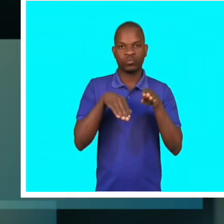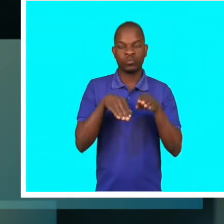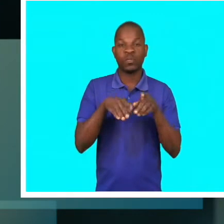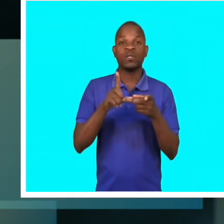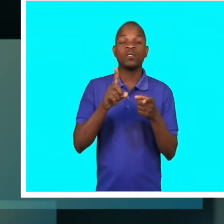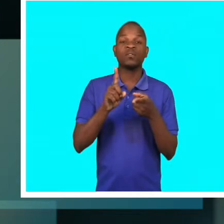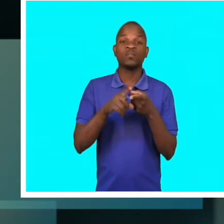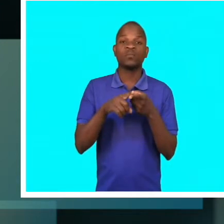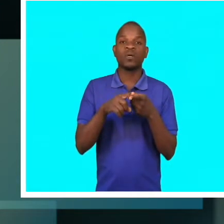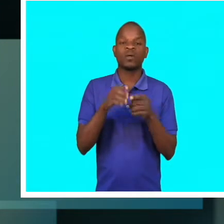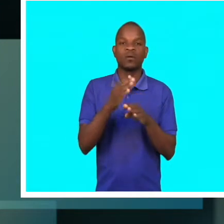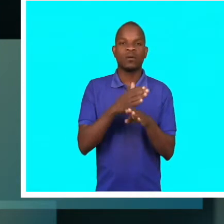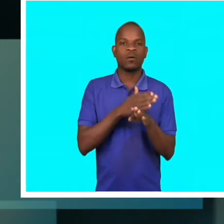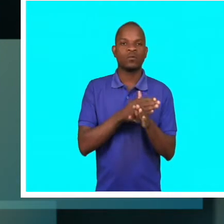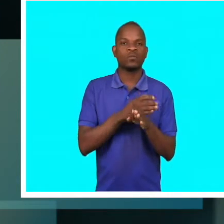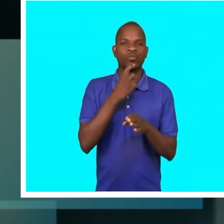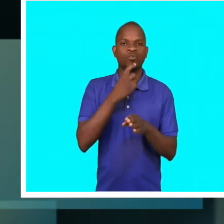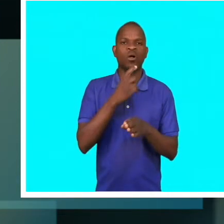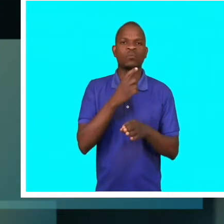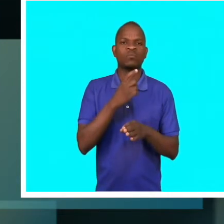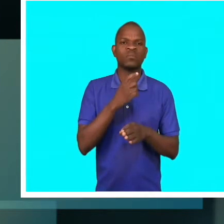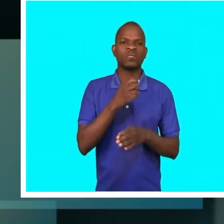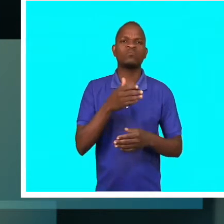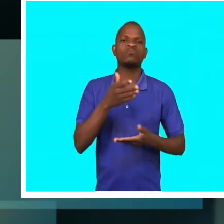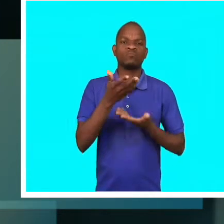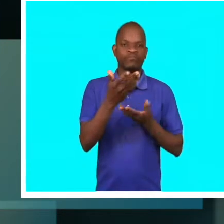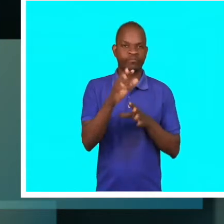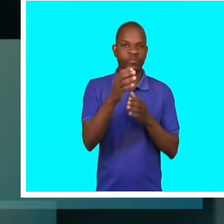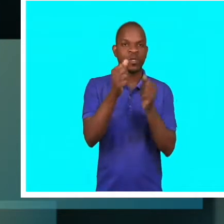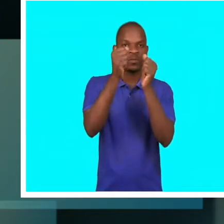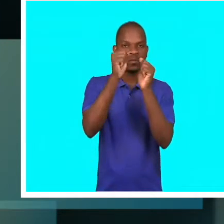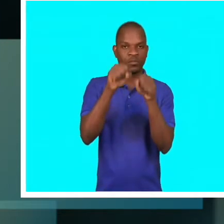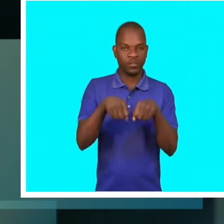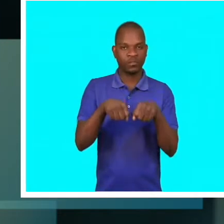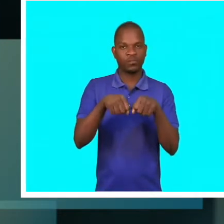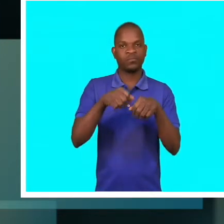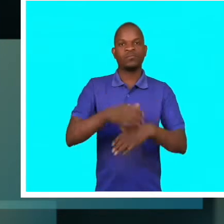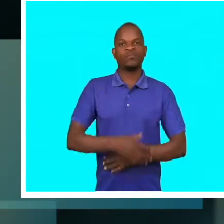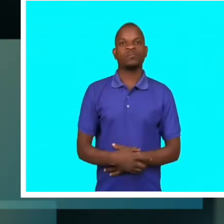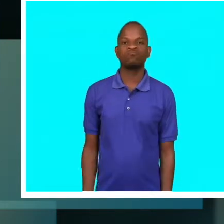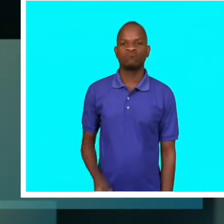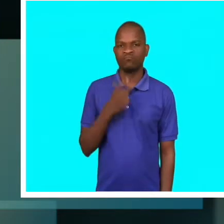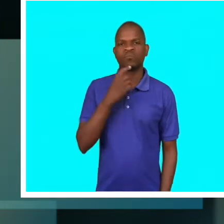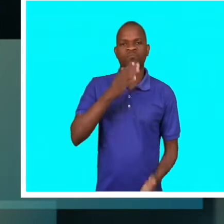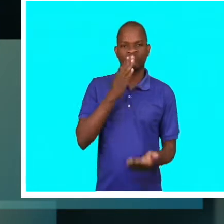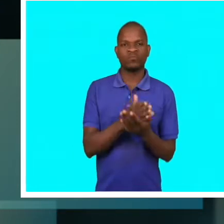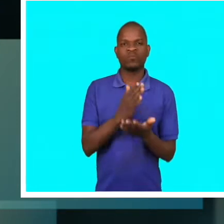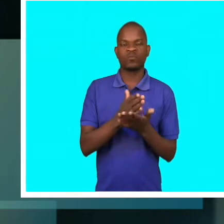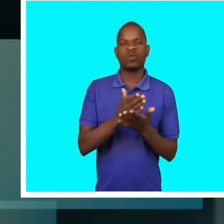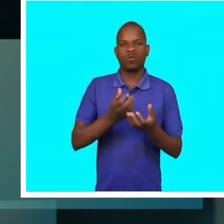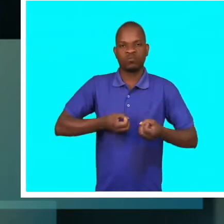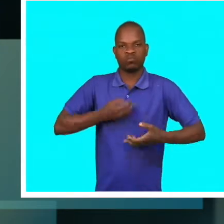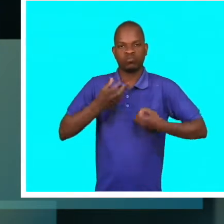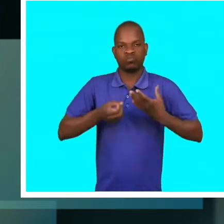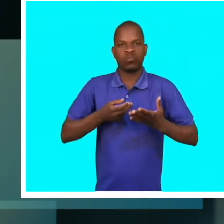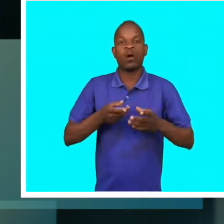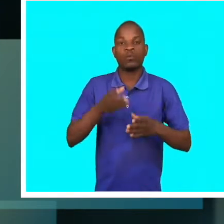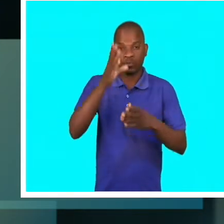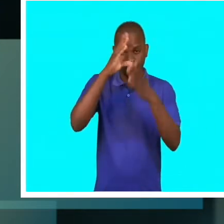Na ocasião, os cribas não pouparam elogios ao míster. Foi uma verdadeira aula de